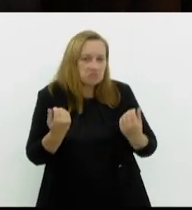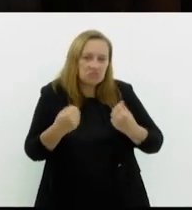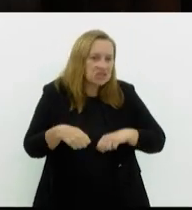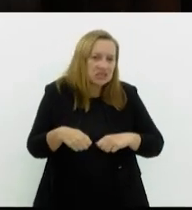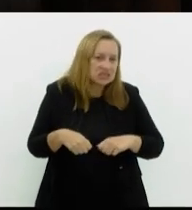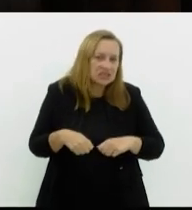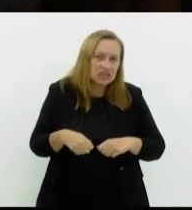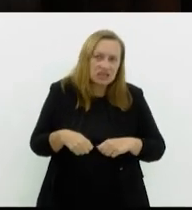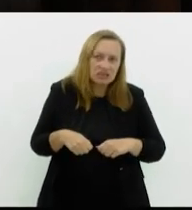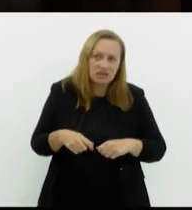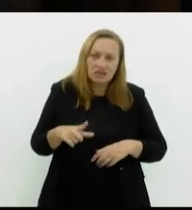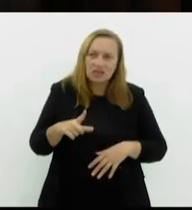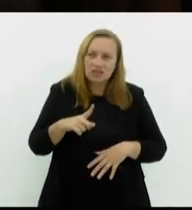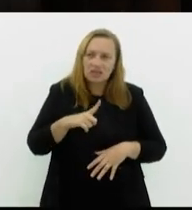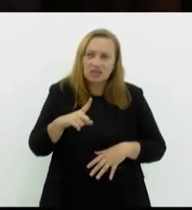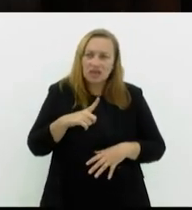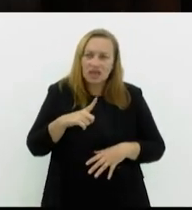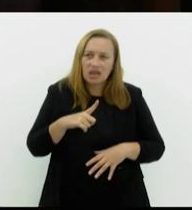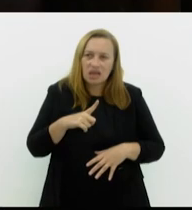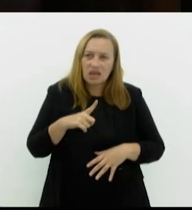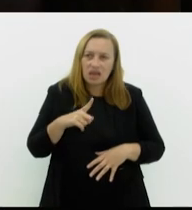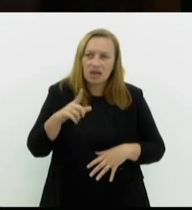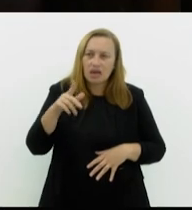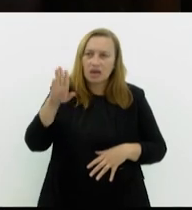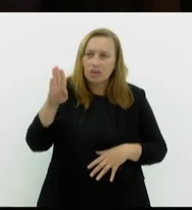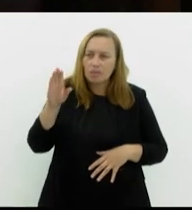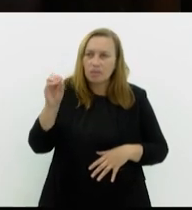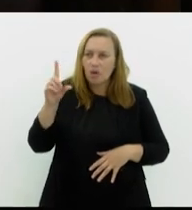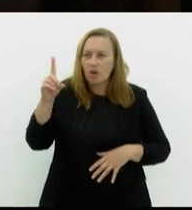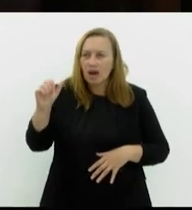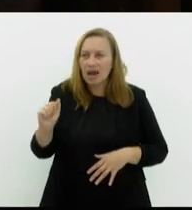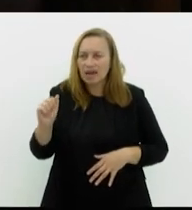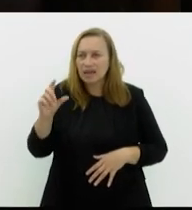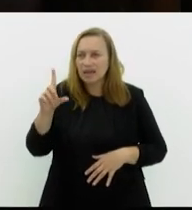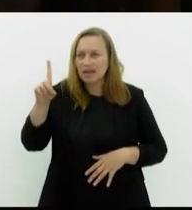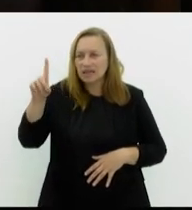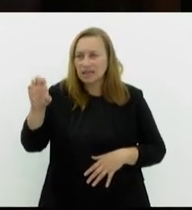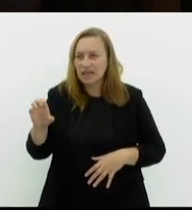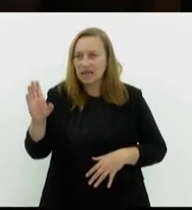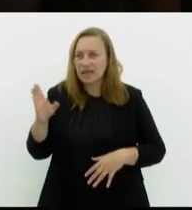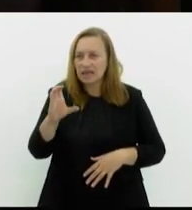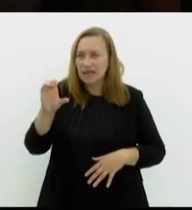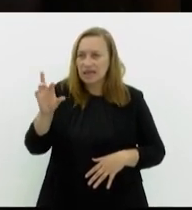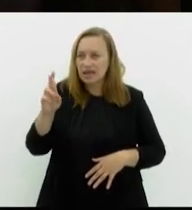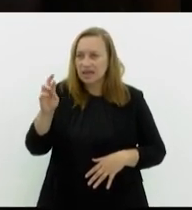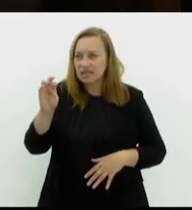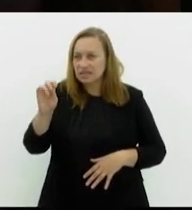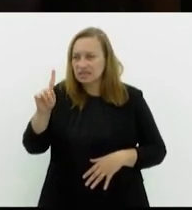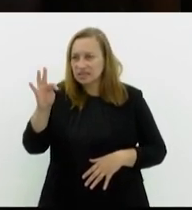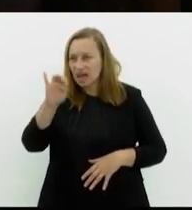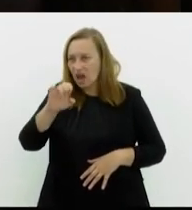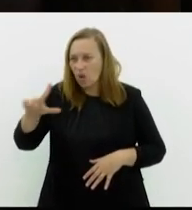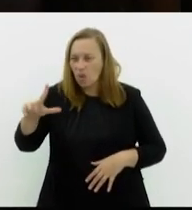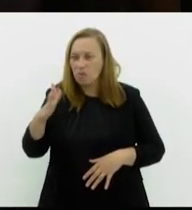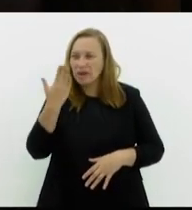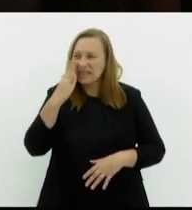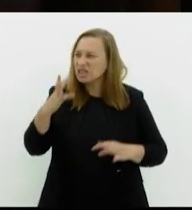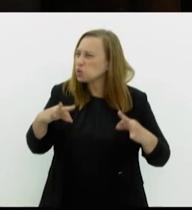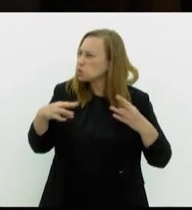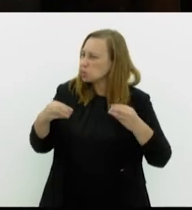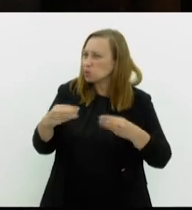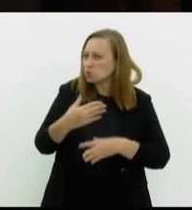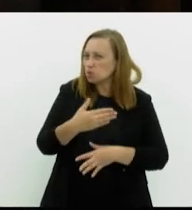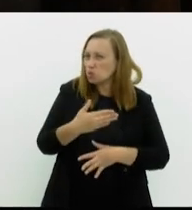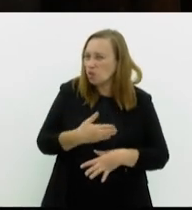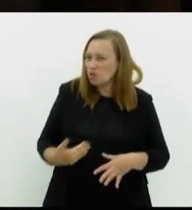cristal para já entender tudo que esse governo vem fazendo com a população de São João de